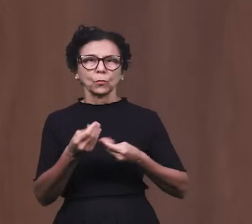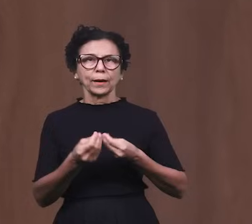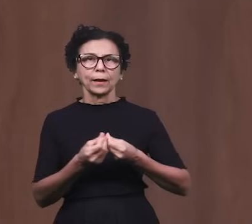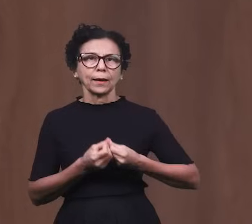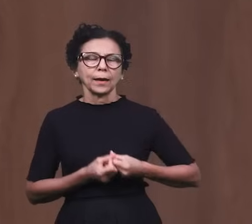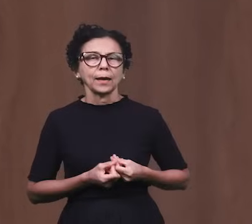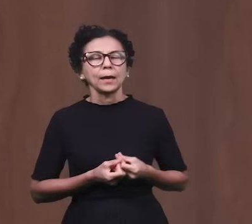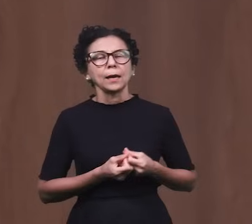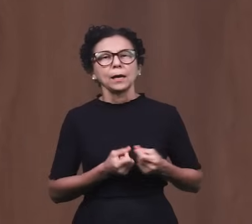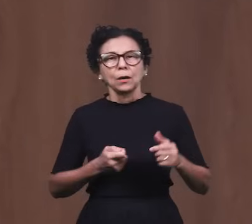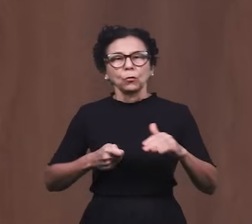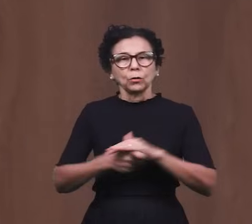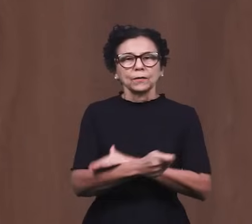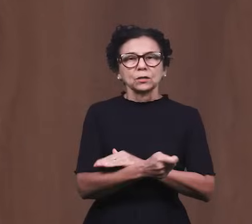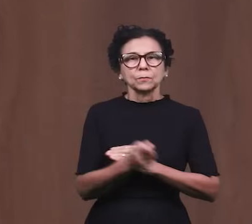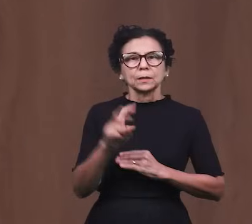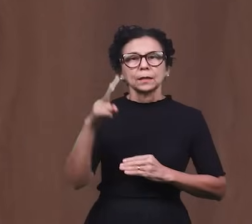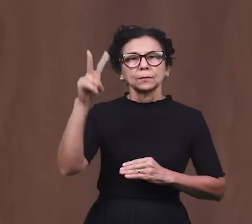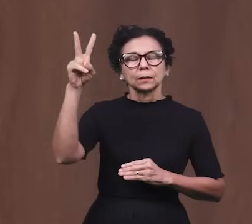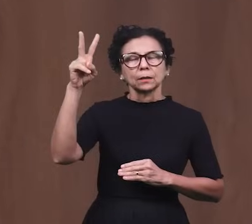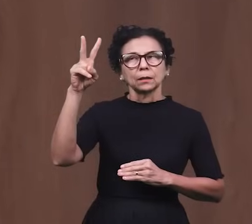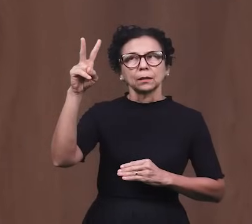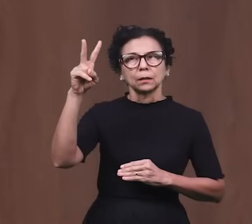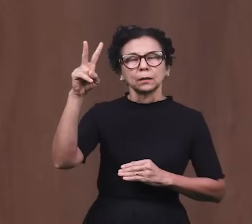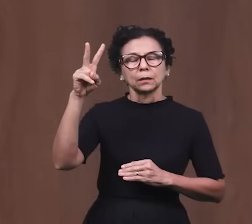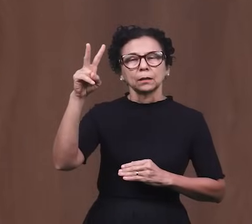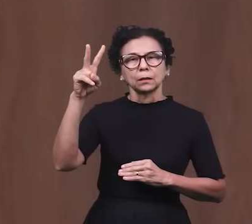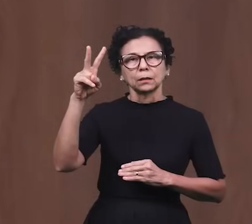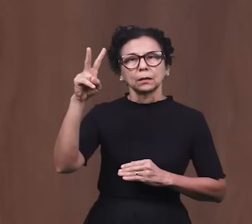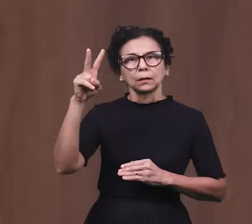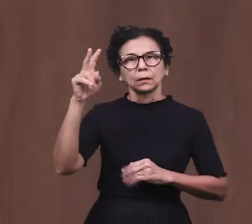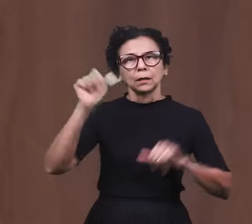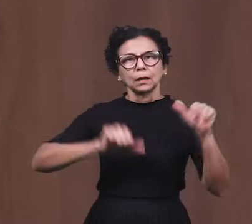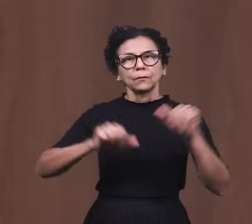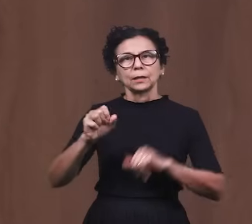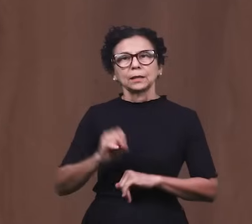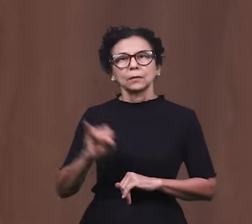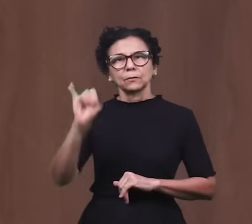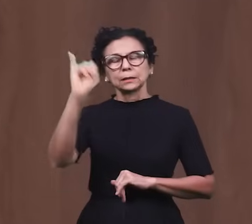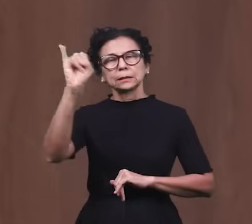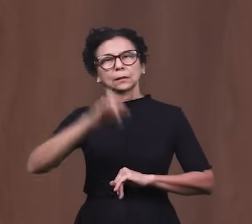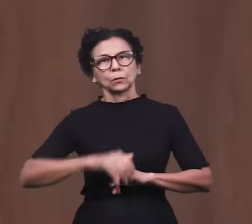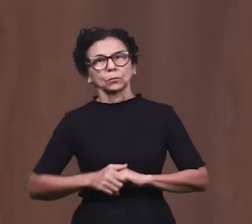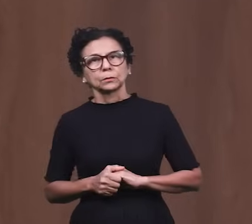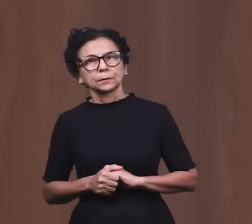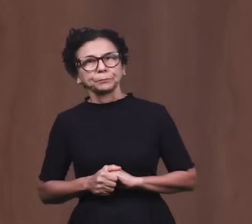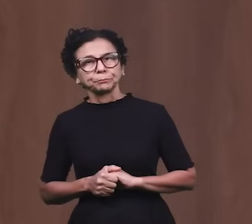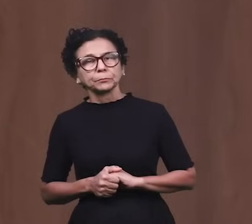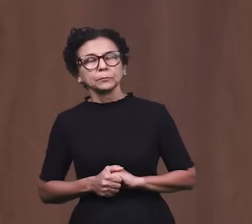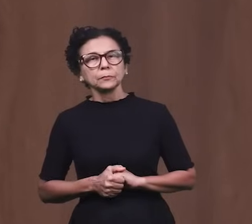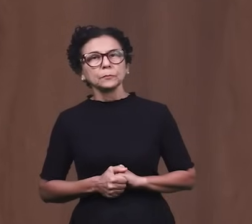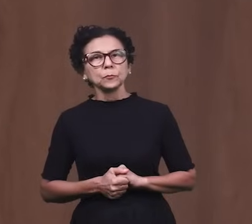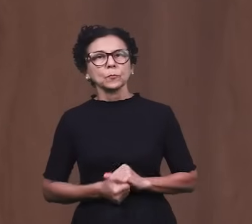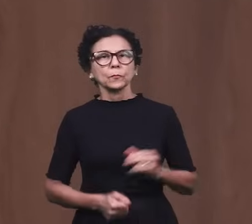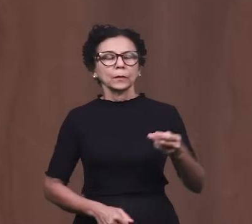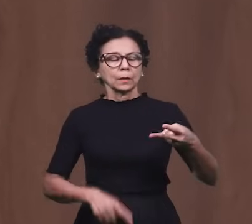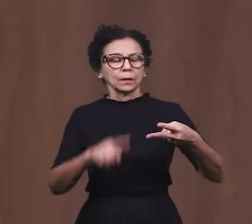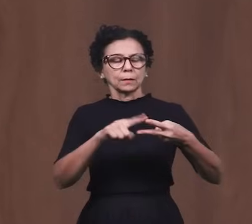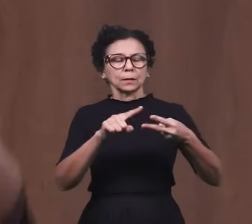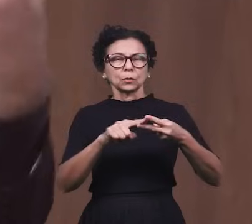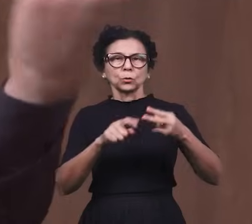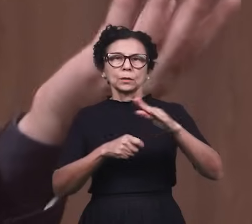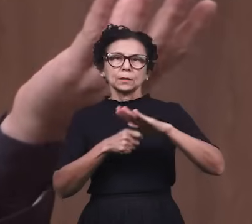importante falar isso, a rentabilidade de um investimento sem abater a inflação, que é o que nós chamamos de rentabilidade real, tá? Nós